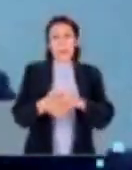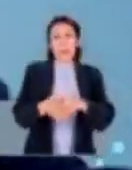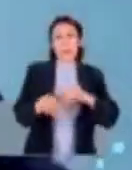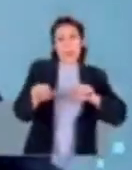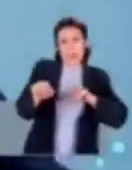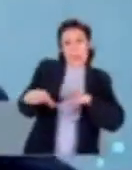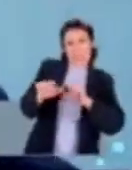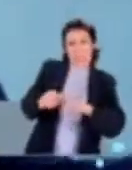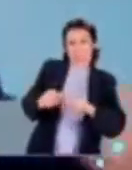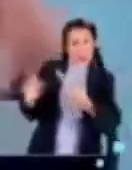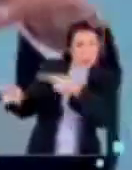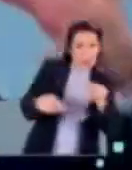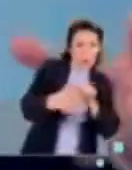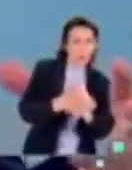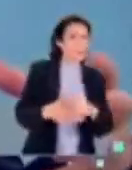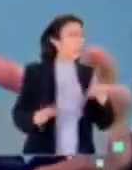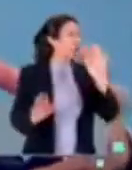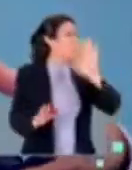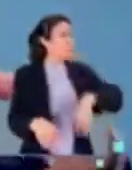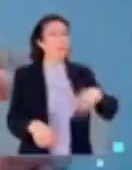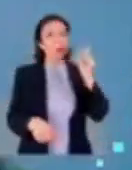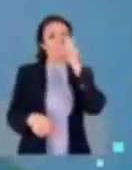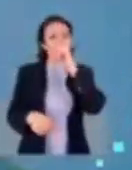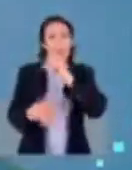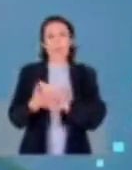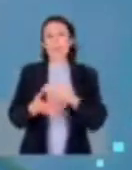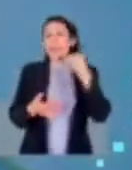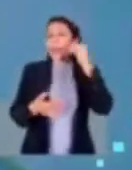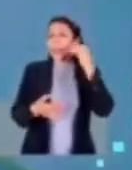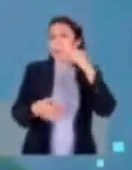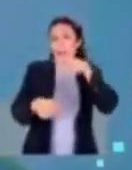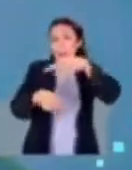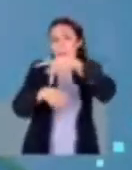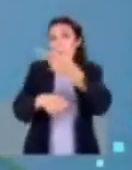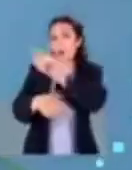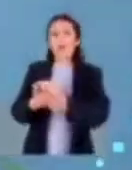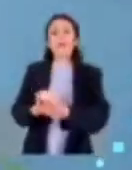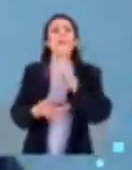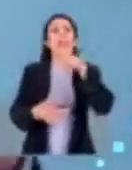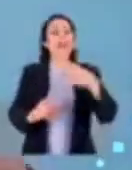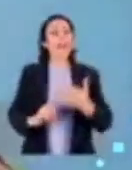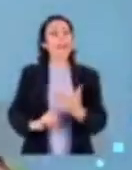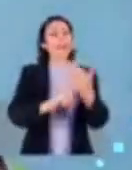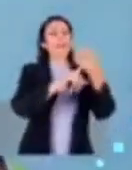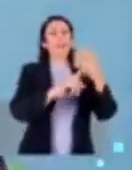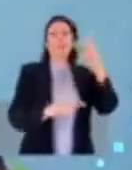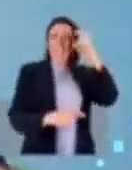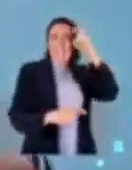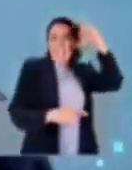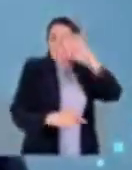exército tudo isso é mentira a experiência internacional mostra que o que você faz é tecnologia inteligência policial